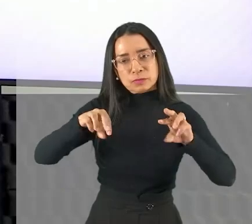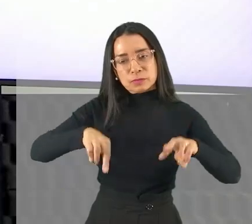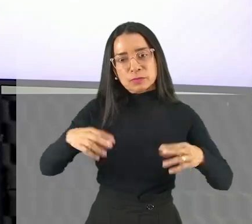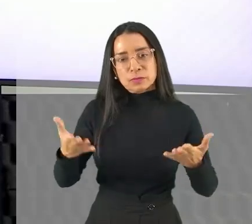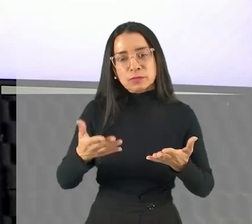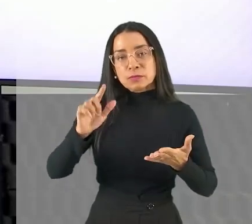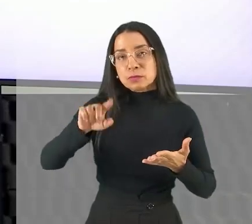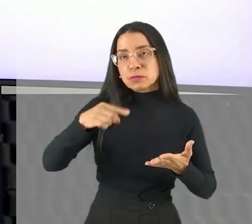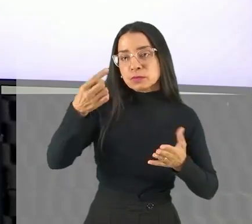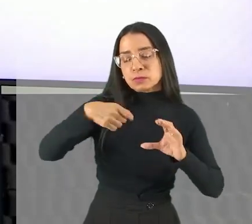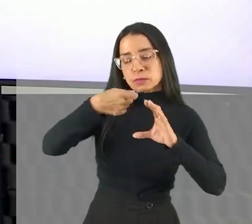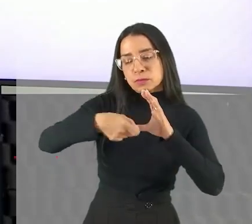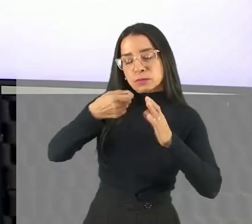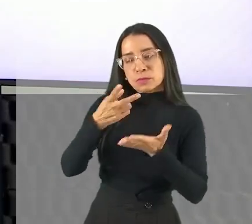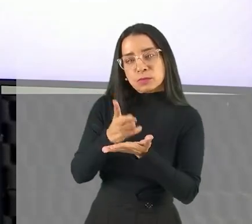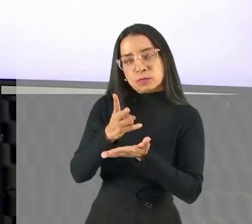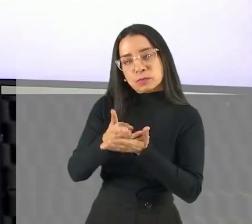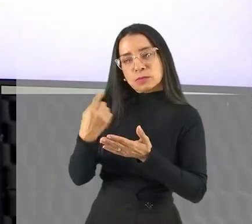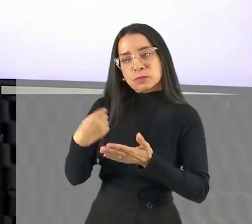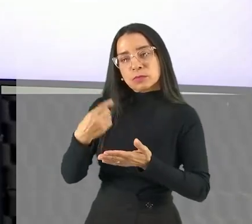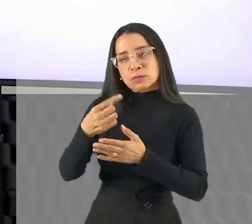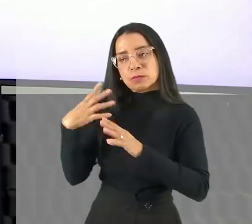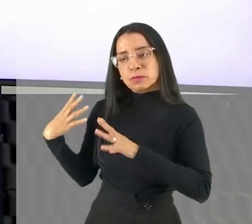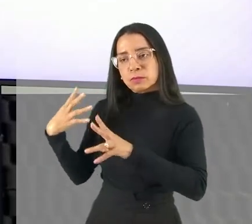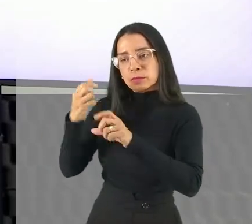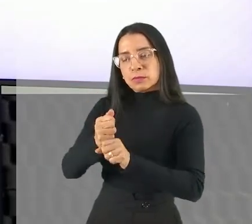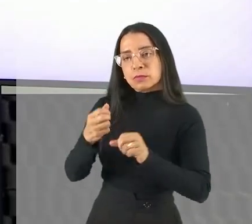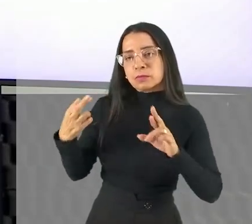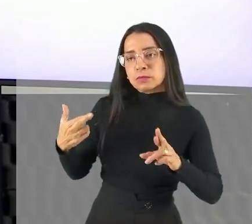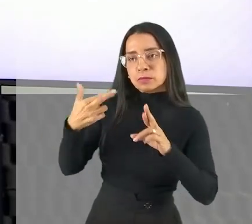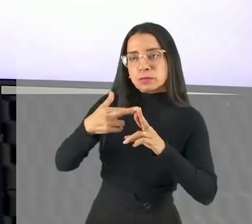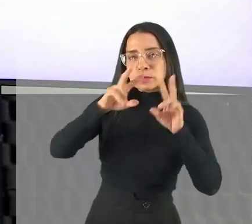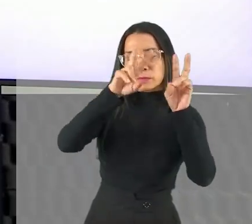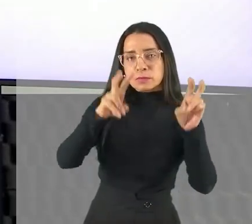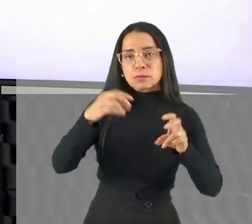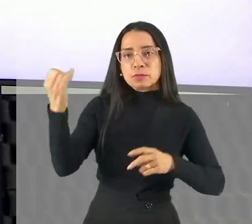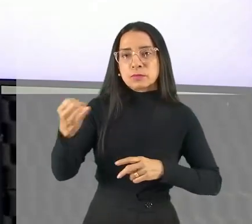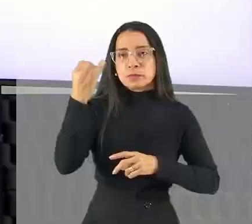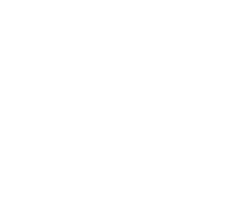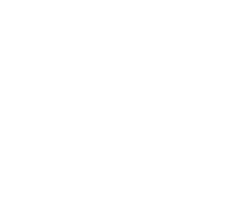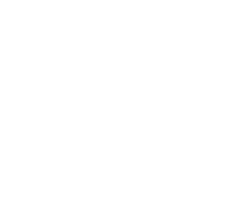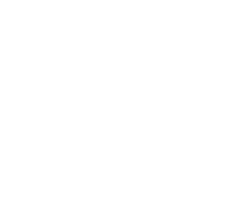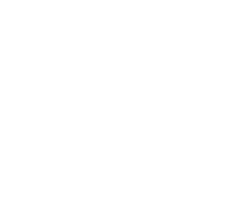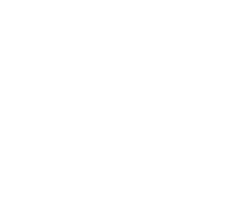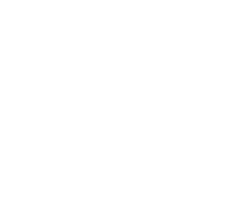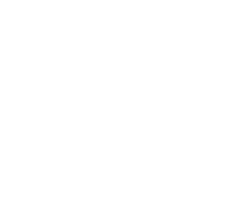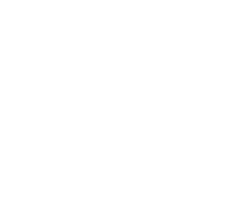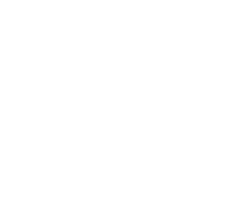vídeos a gente vai continuar a nossa revisão referente às temáticas importantes para o Enem.